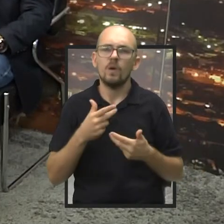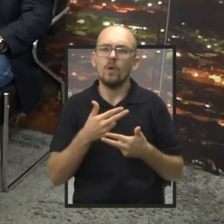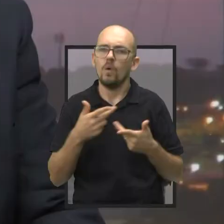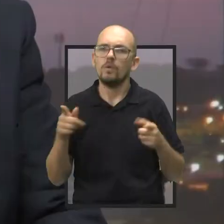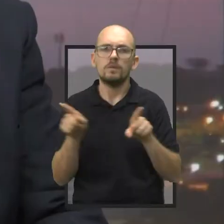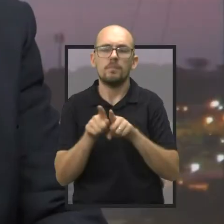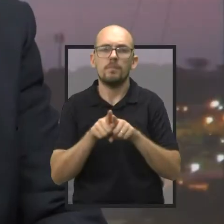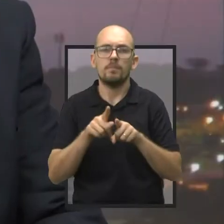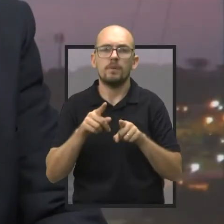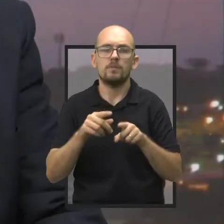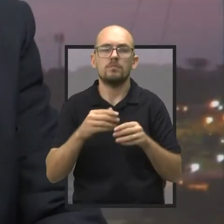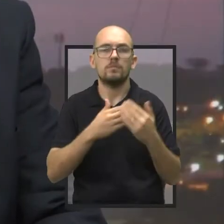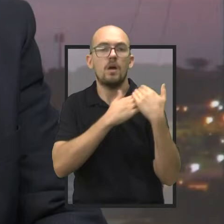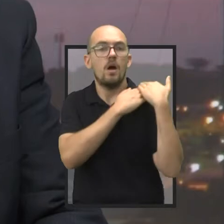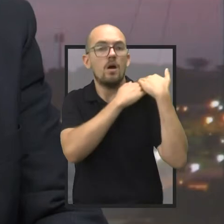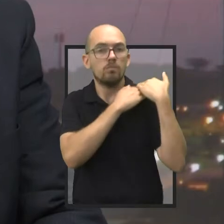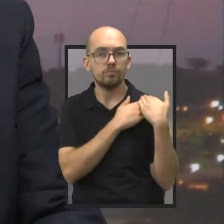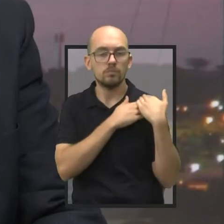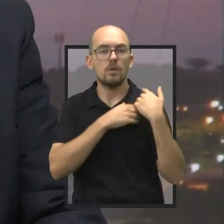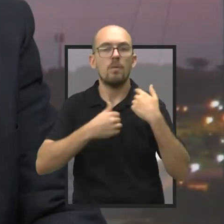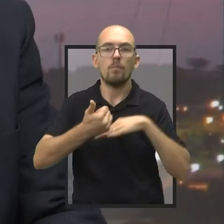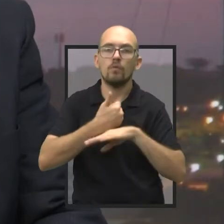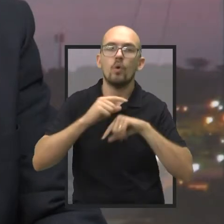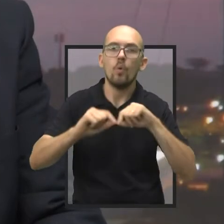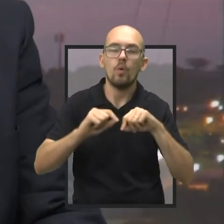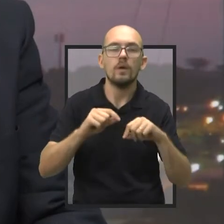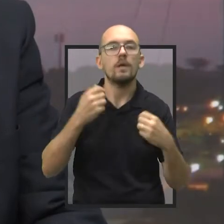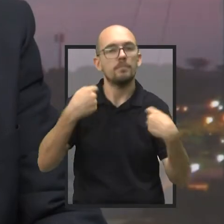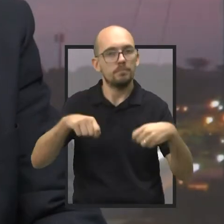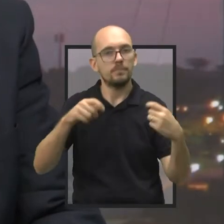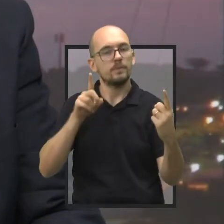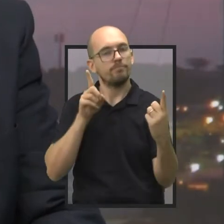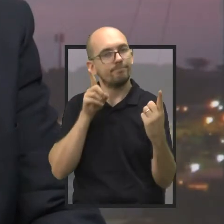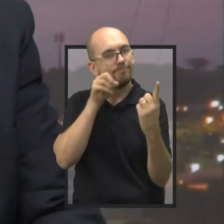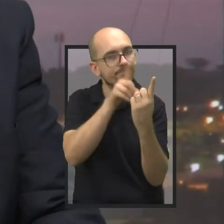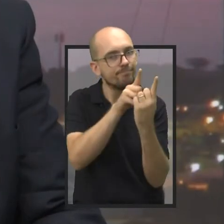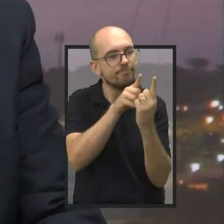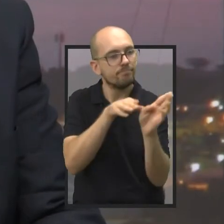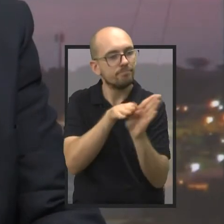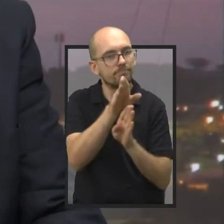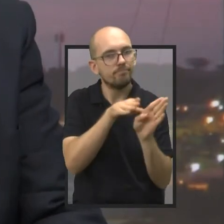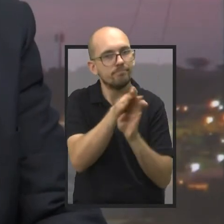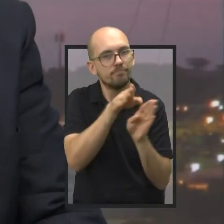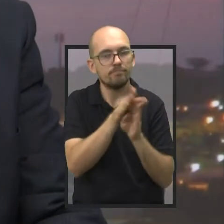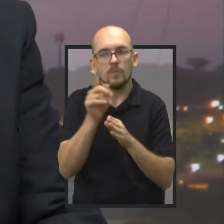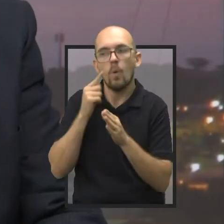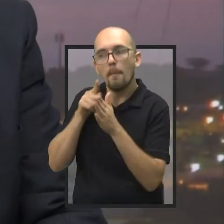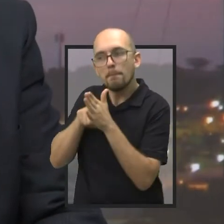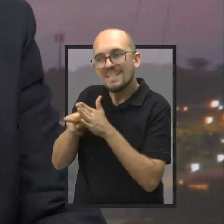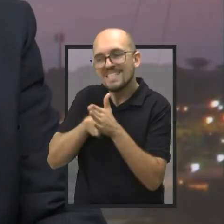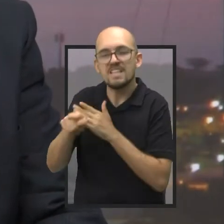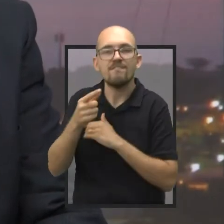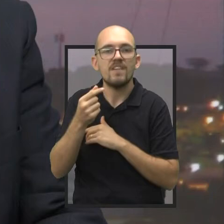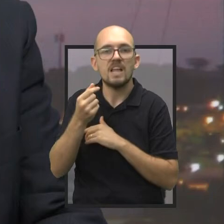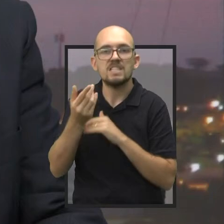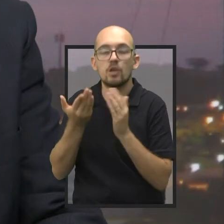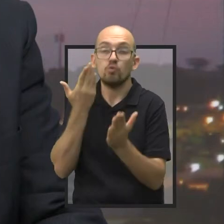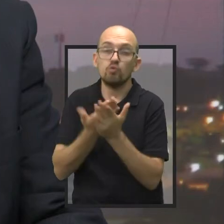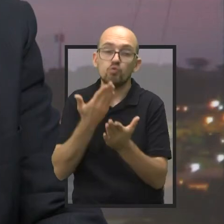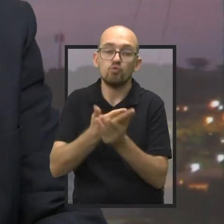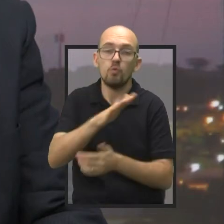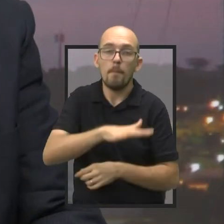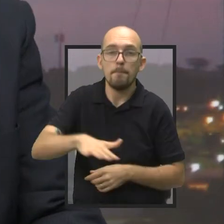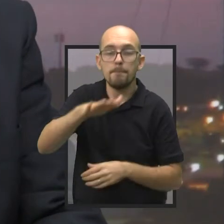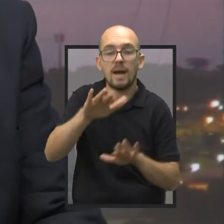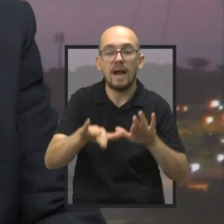né, ao profissional economista assessoria e consultoria e pesquisa econômico-financeira, estudo do mercado